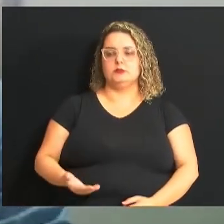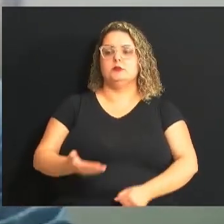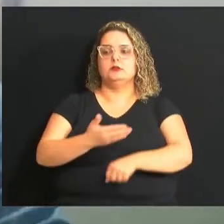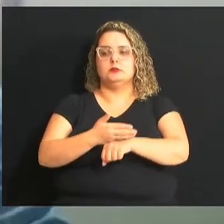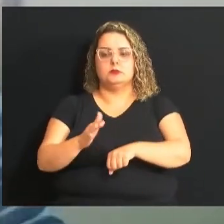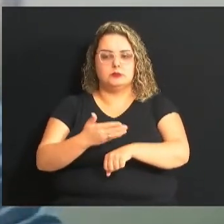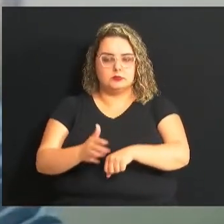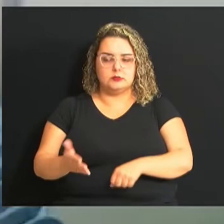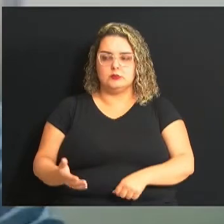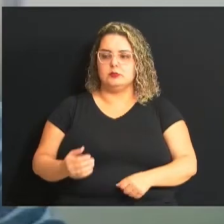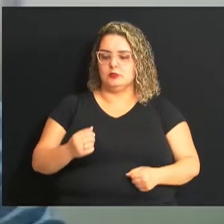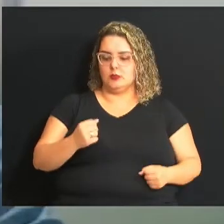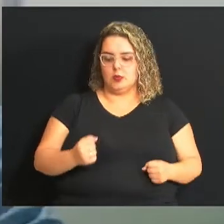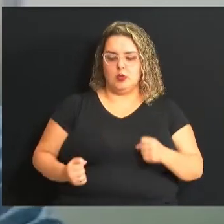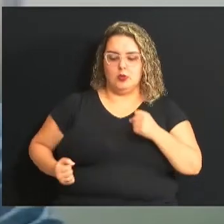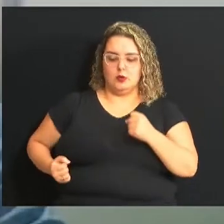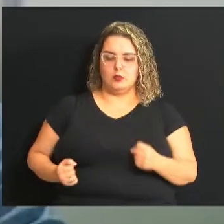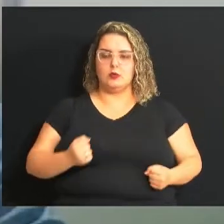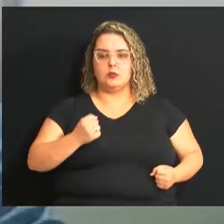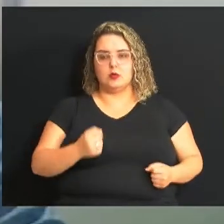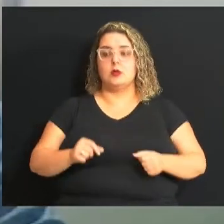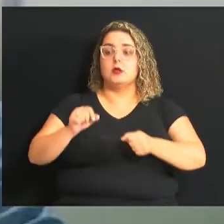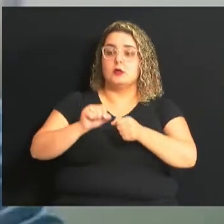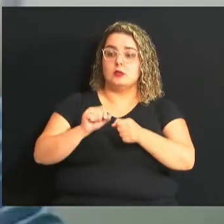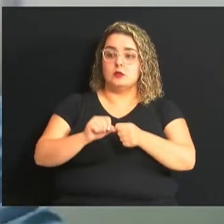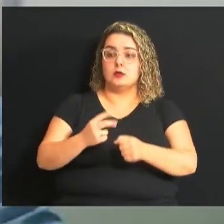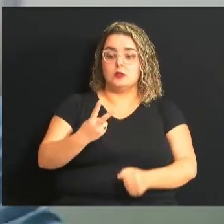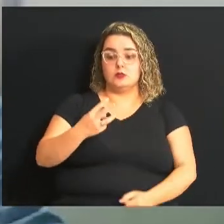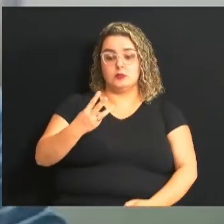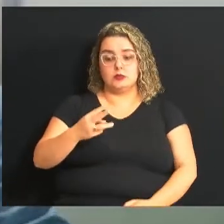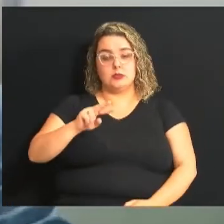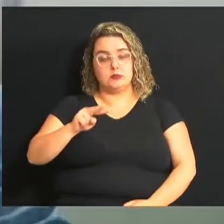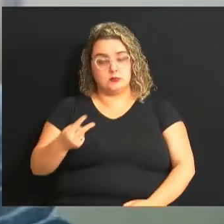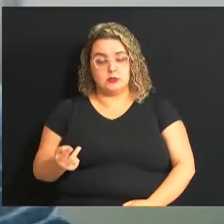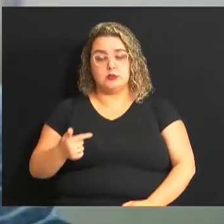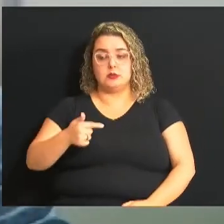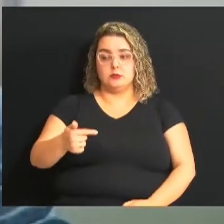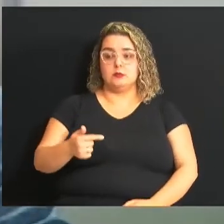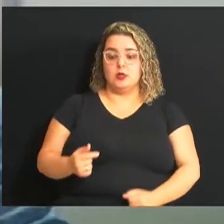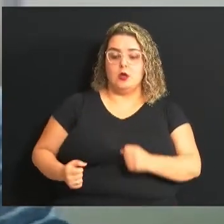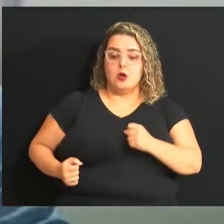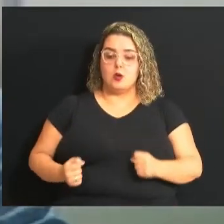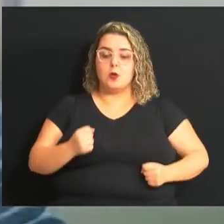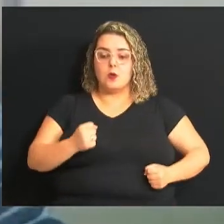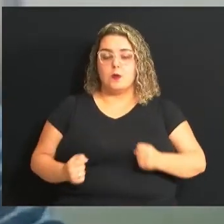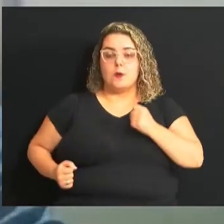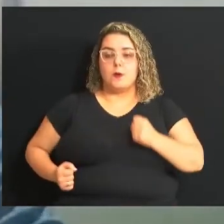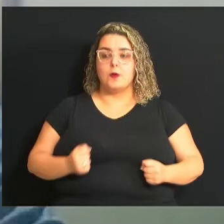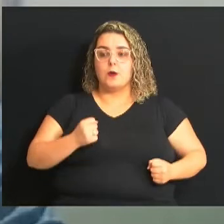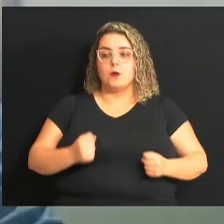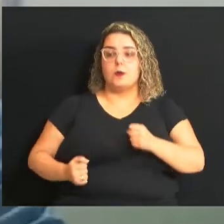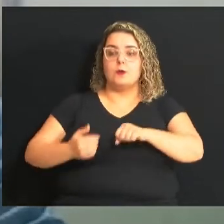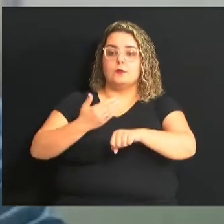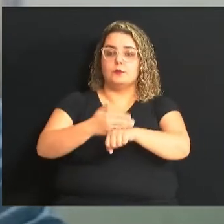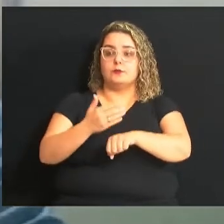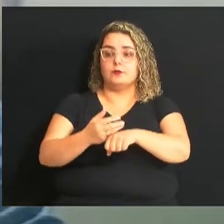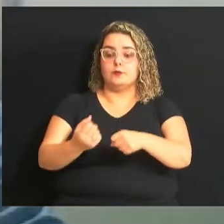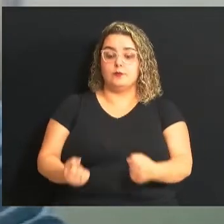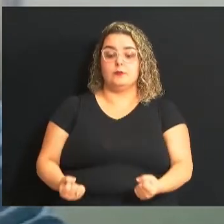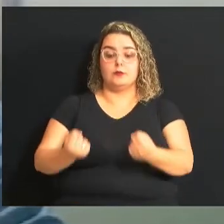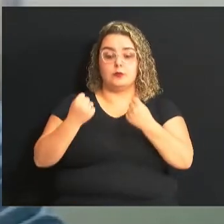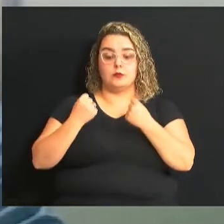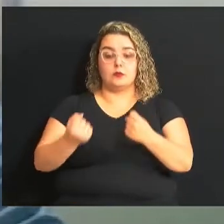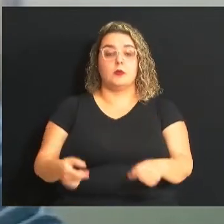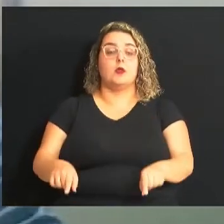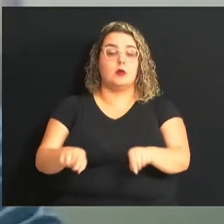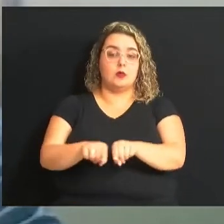uma caminhada, que ele faça essa caminhada 2, 3 vezes na semana. Mas se ele quer correr, é indicado que ele pratique a musculação também,